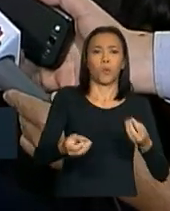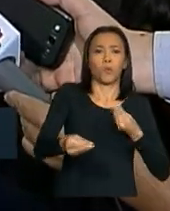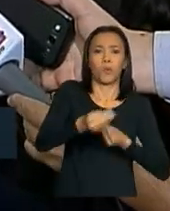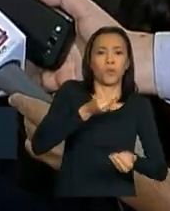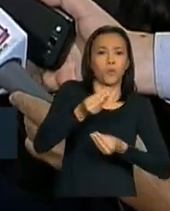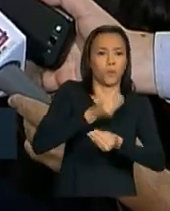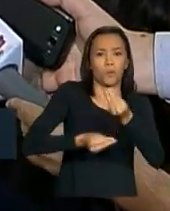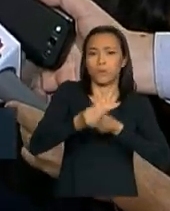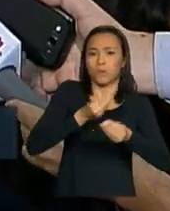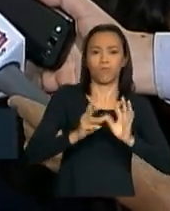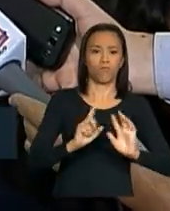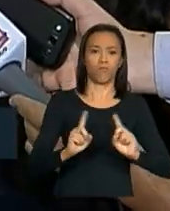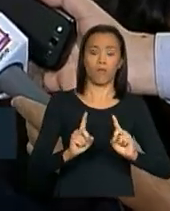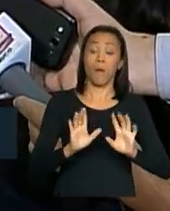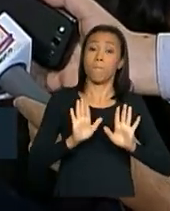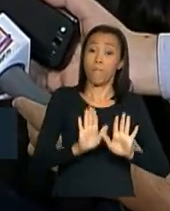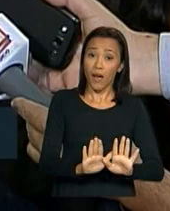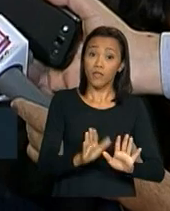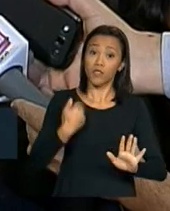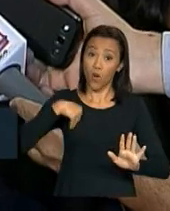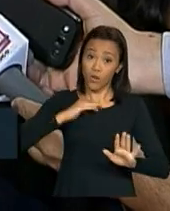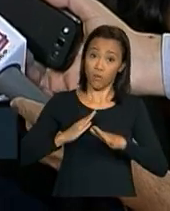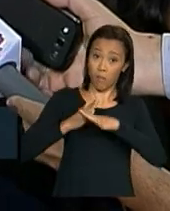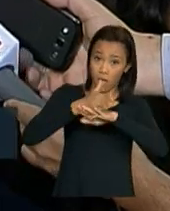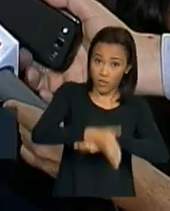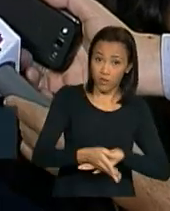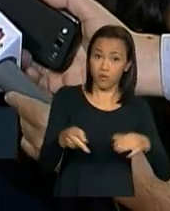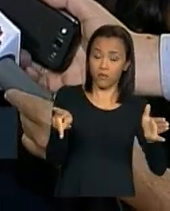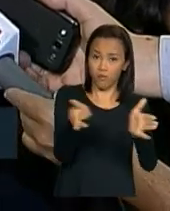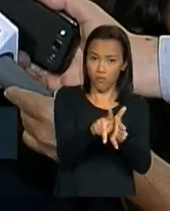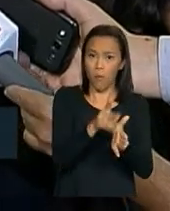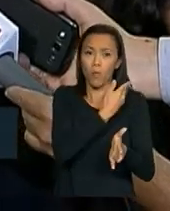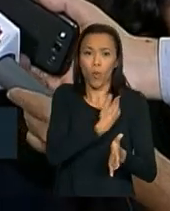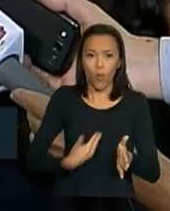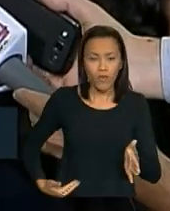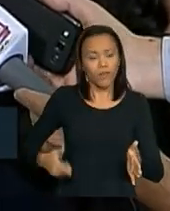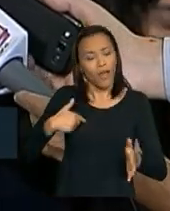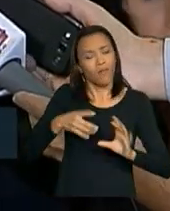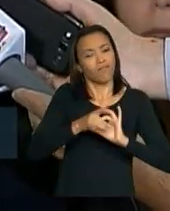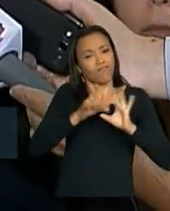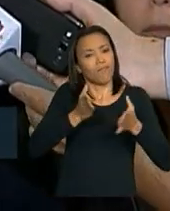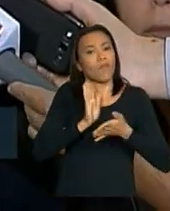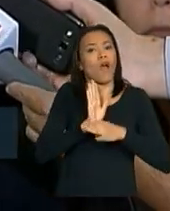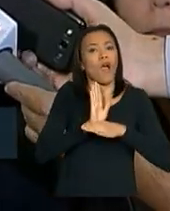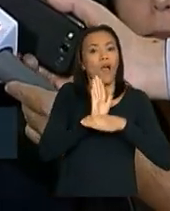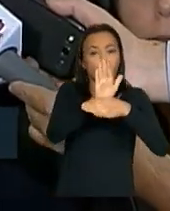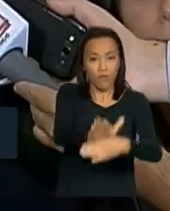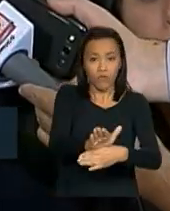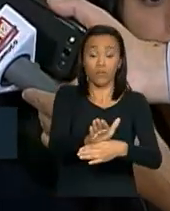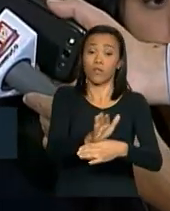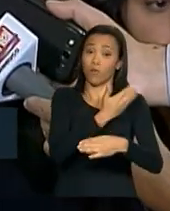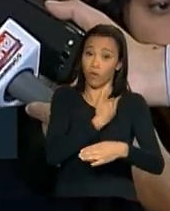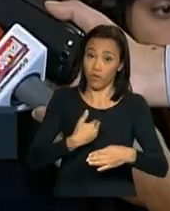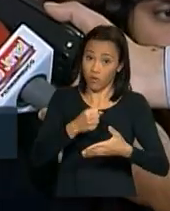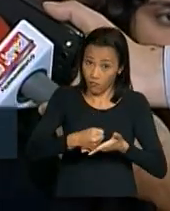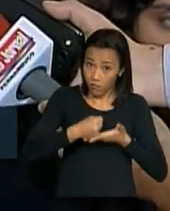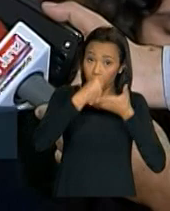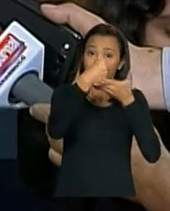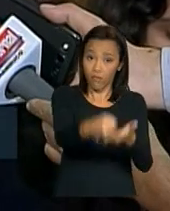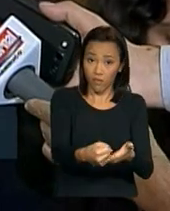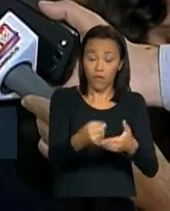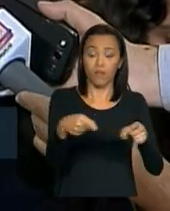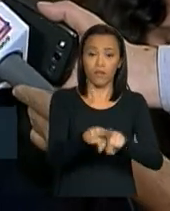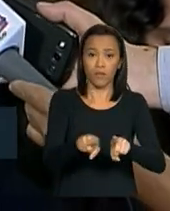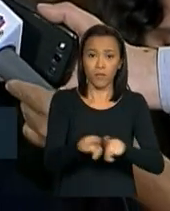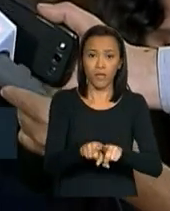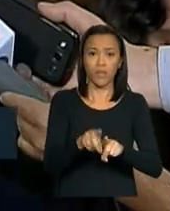nossa participação no governo implica no dever de sermos solidários com o governo, apoiar o governo